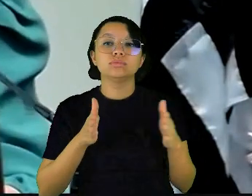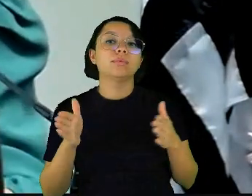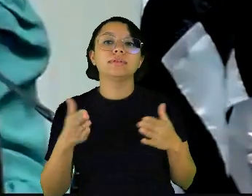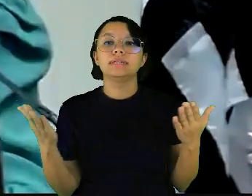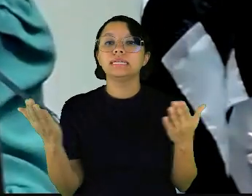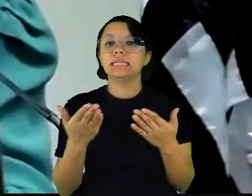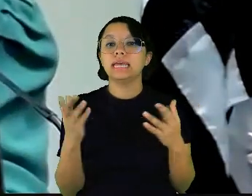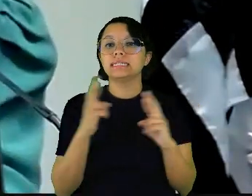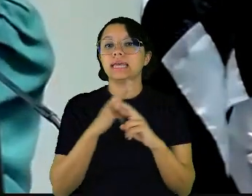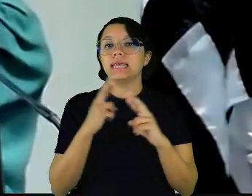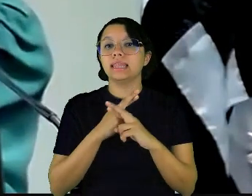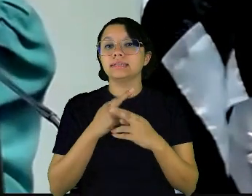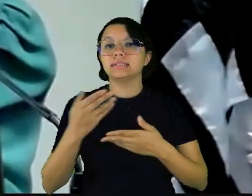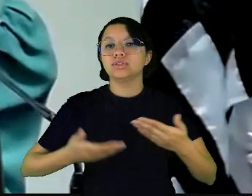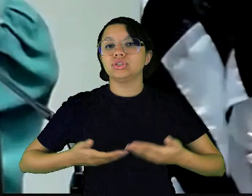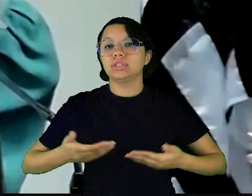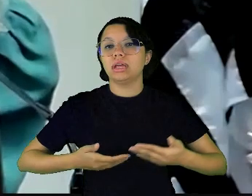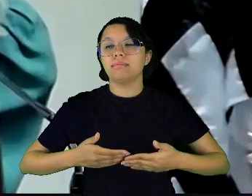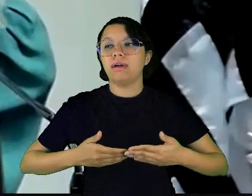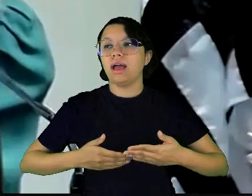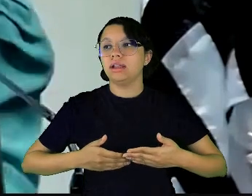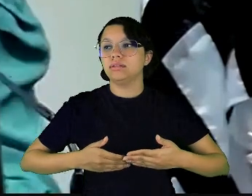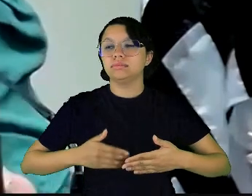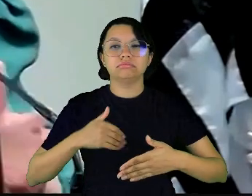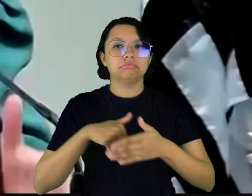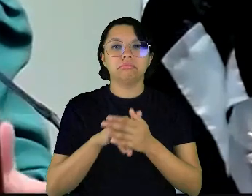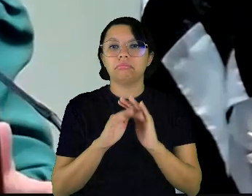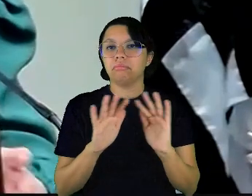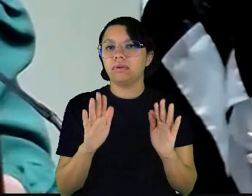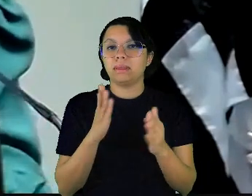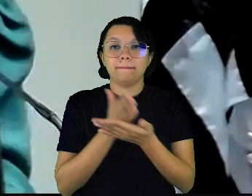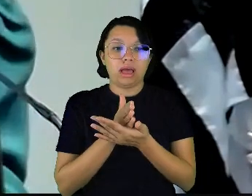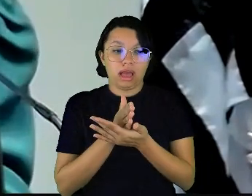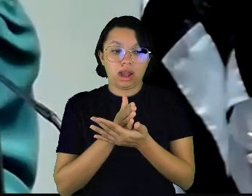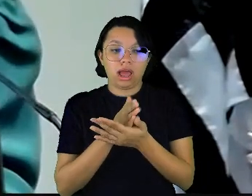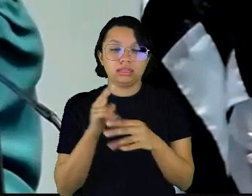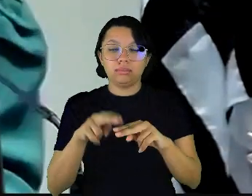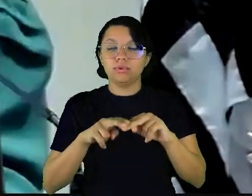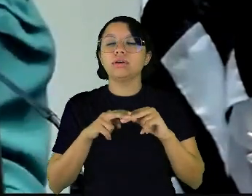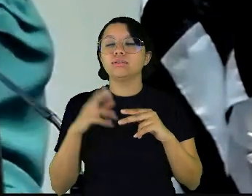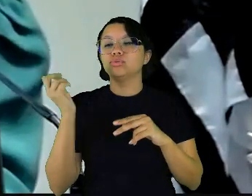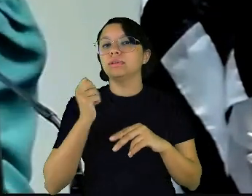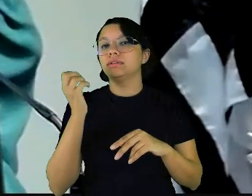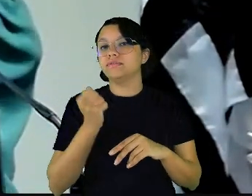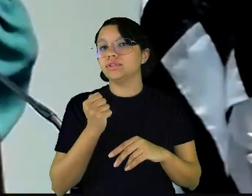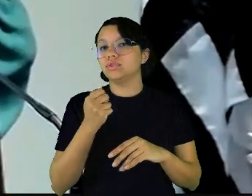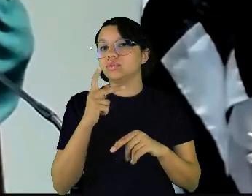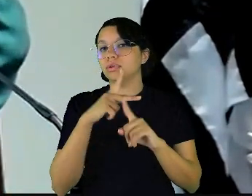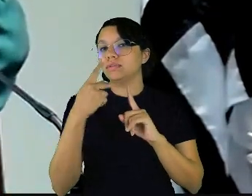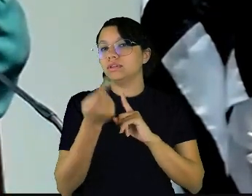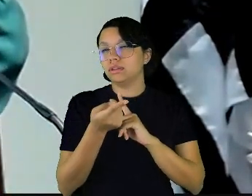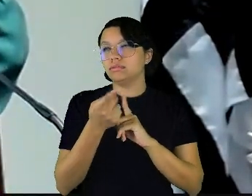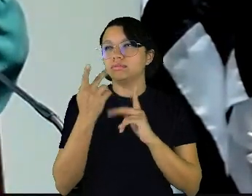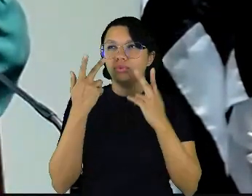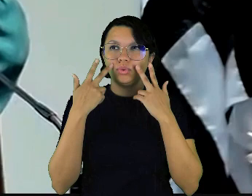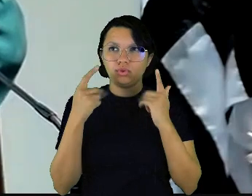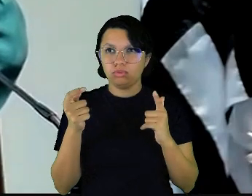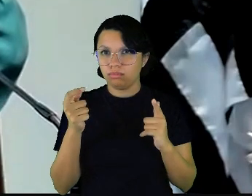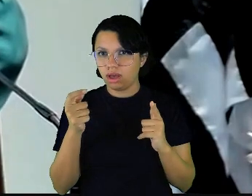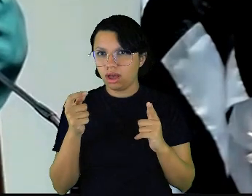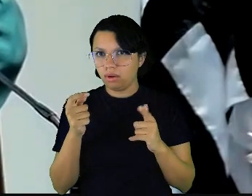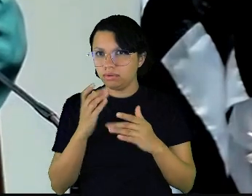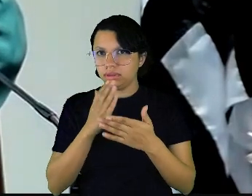relação de emprego está suspensa, está interrompida por força de um benefício previdenciário, é natural que se suspenda também a